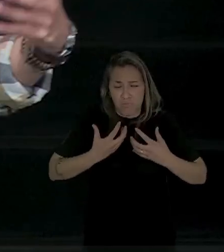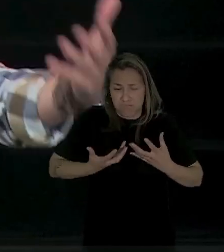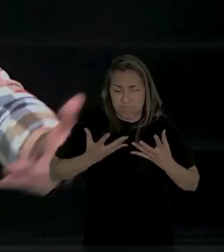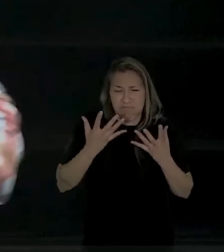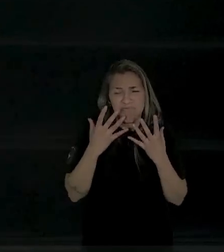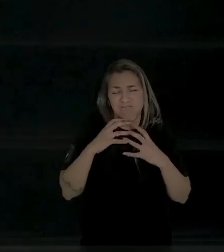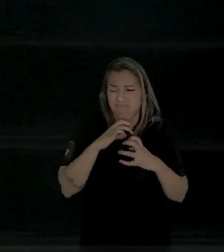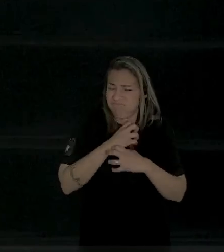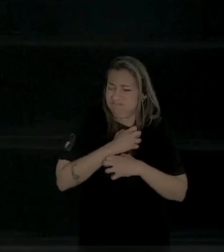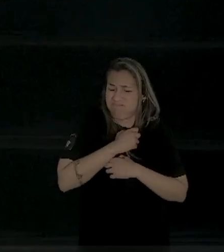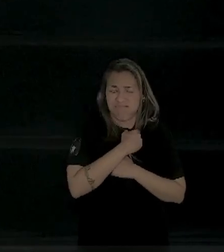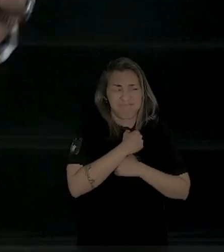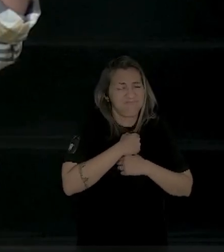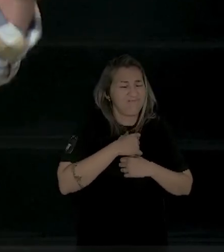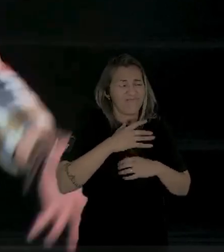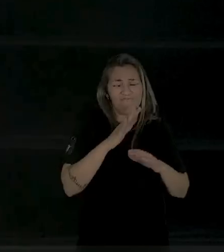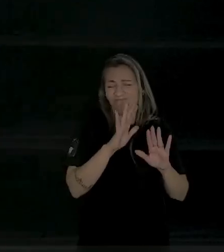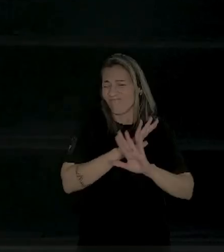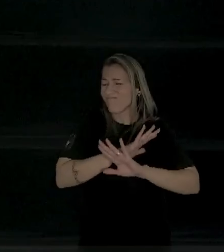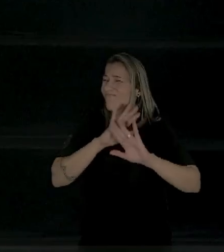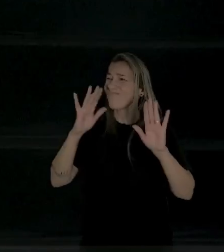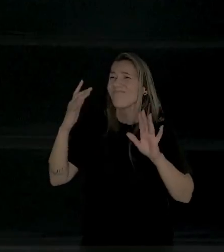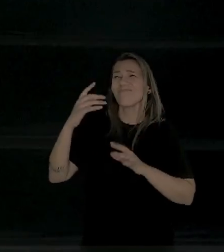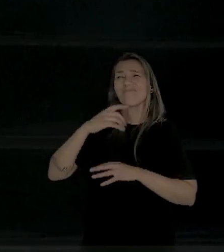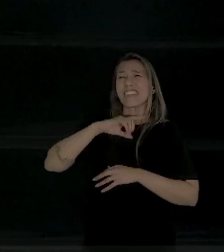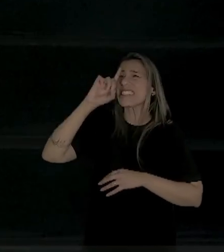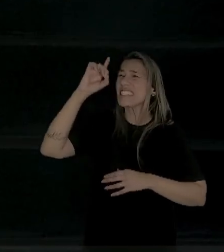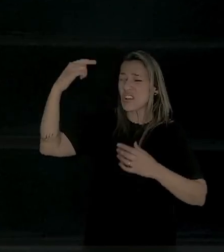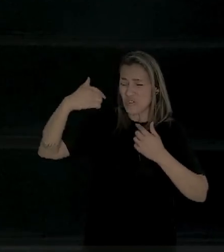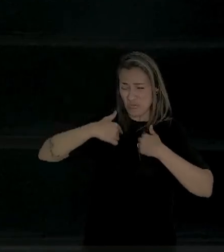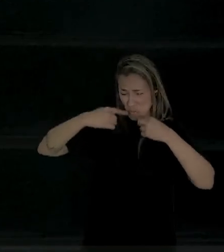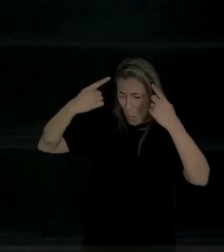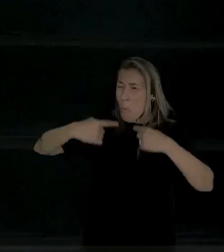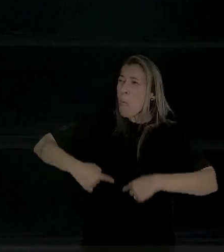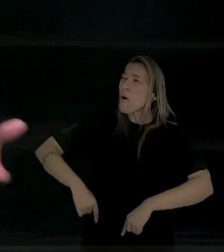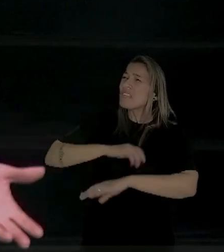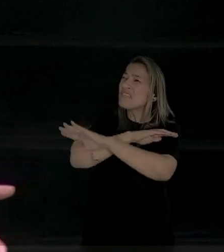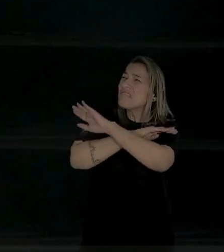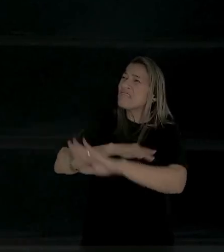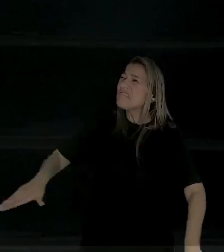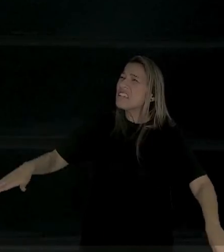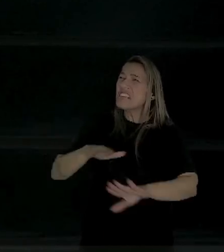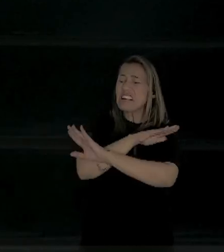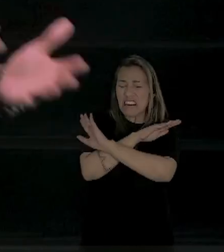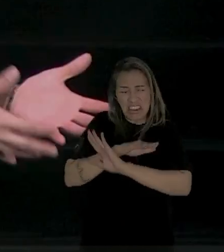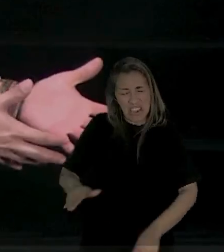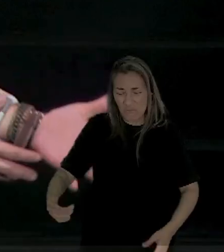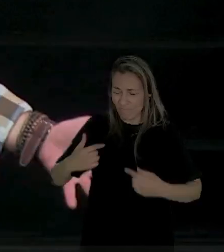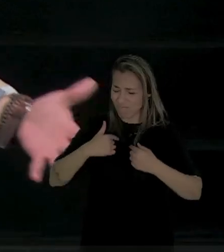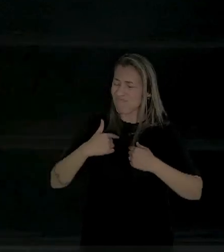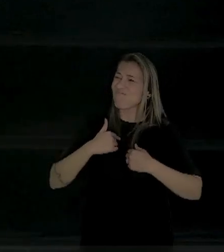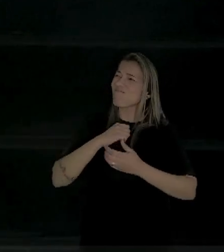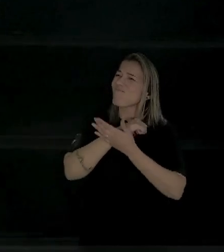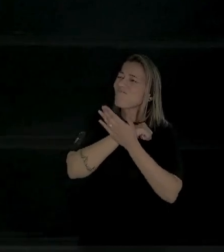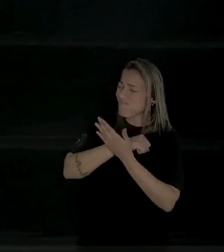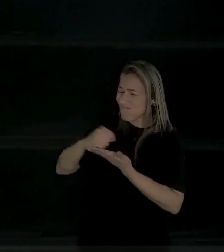fase de fogo, onde você fala, meu Deus, eu não me vejo mais igual, eu não vejo mais, a madeira era de um jeito, agora